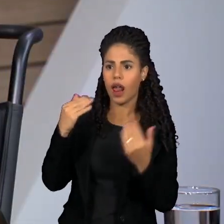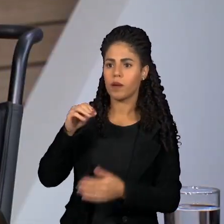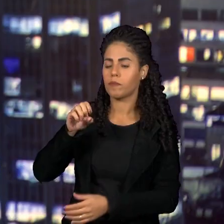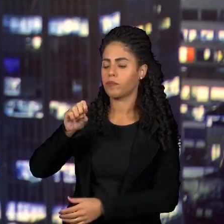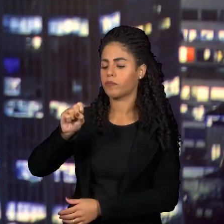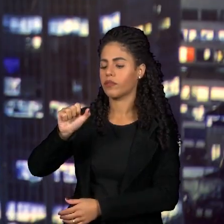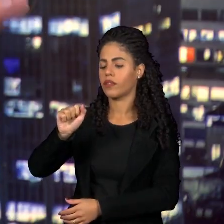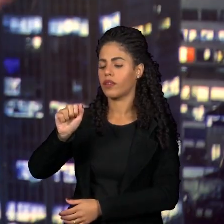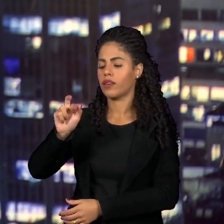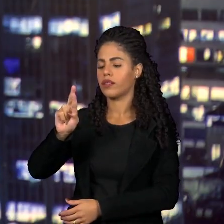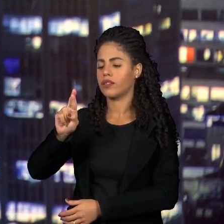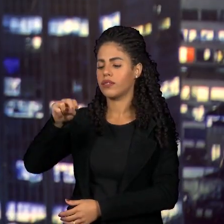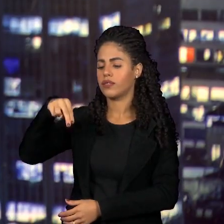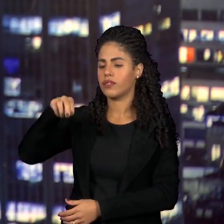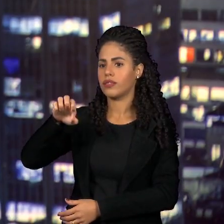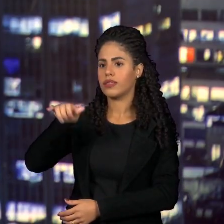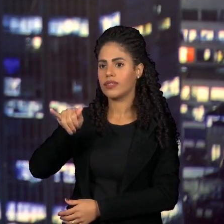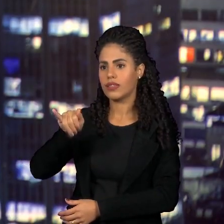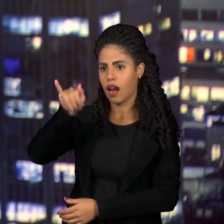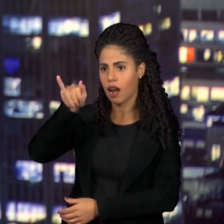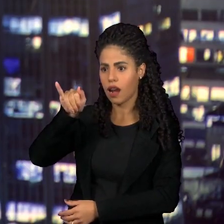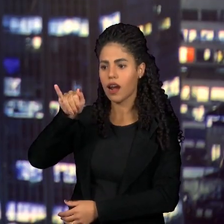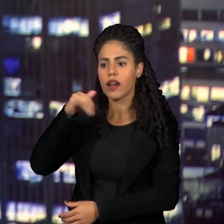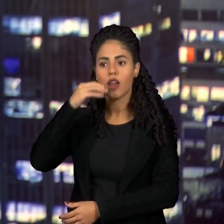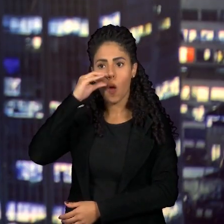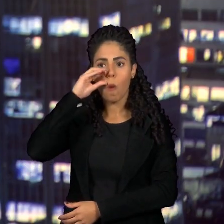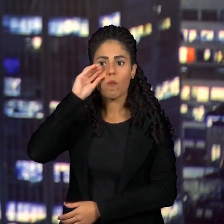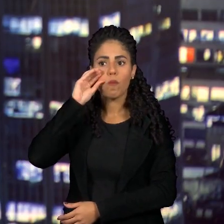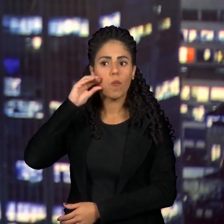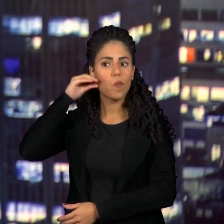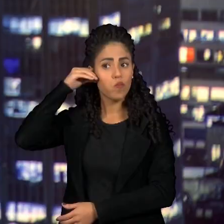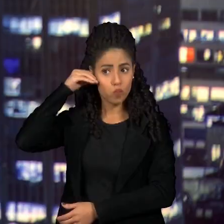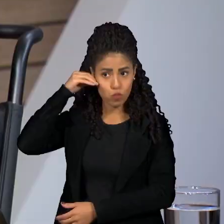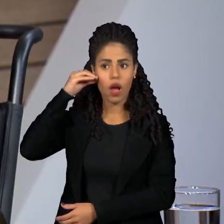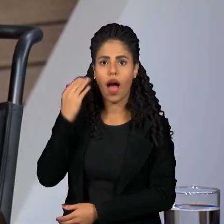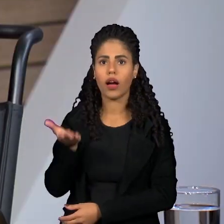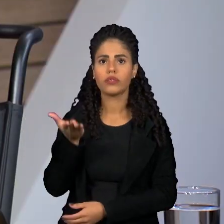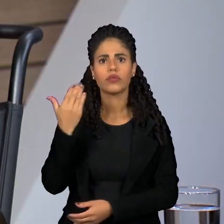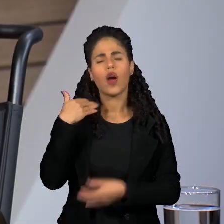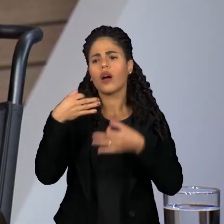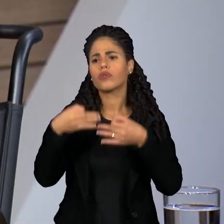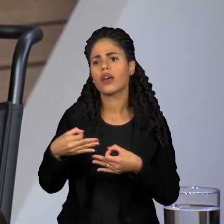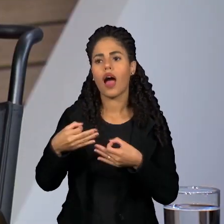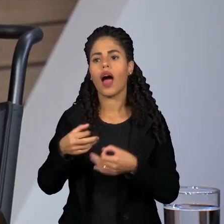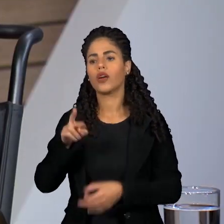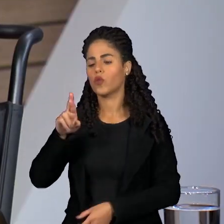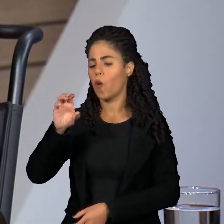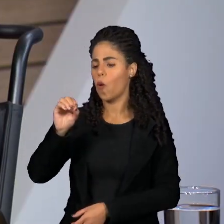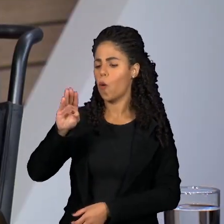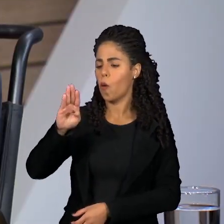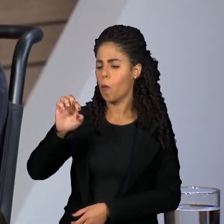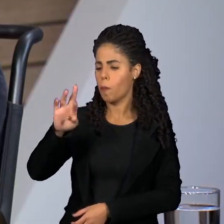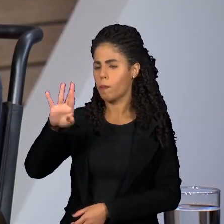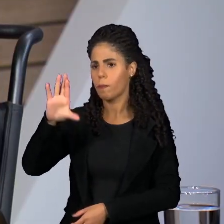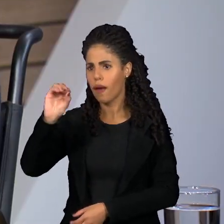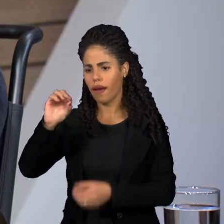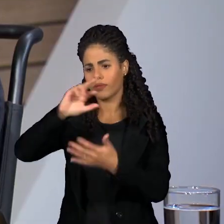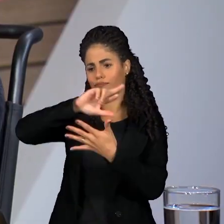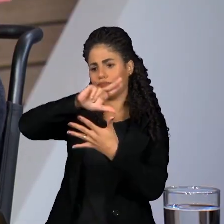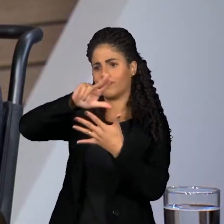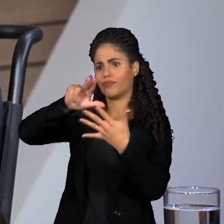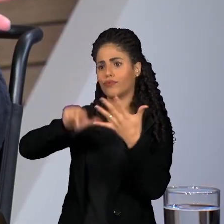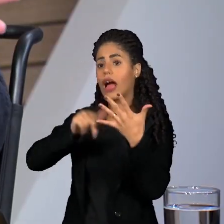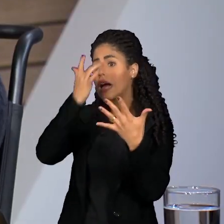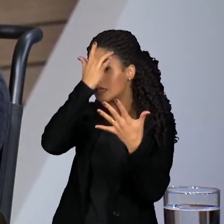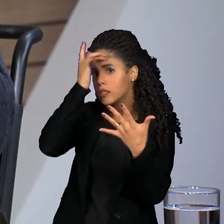então, negociar era uma coisa diferente. Não, até então era uma luta legítima. Roberto Campos, Delfim Neto, não podemos dizer que esse